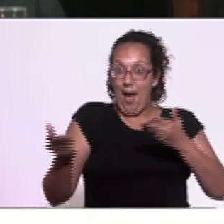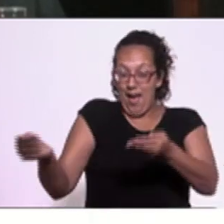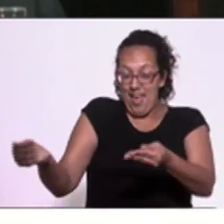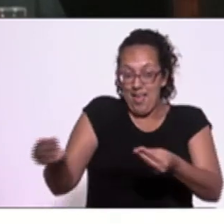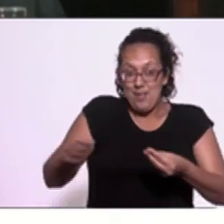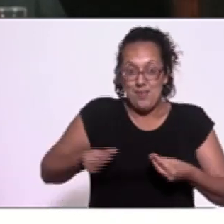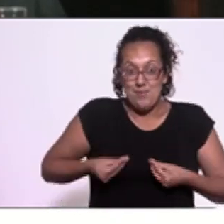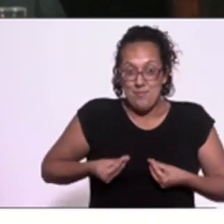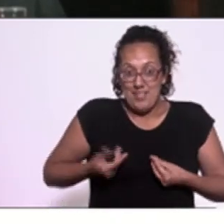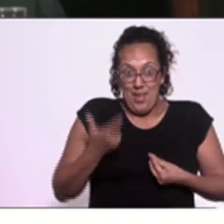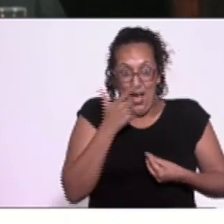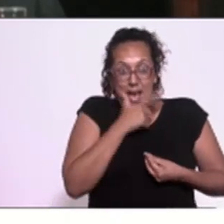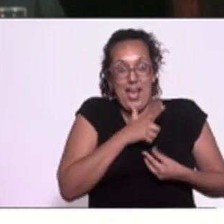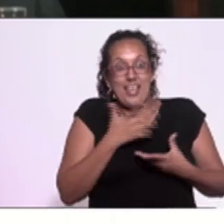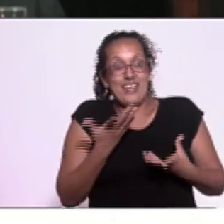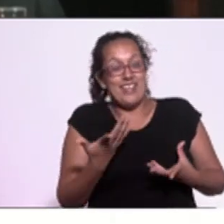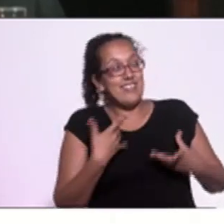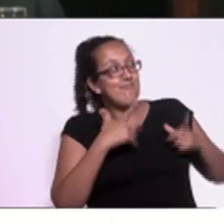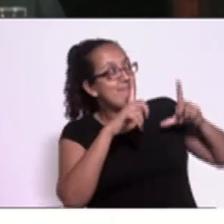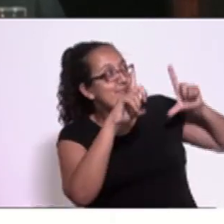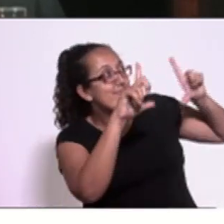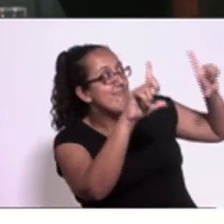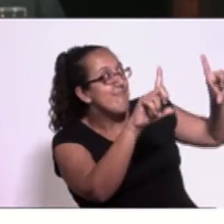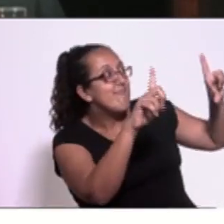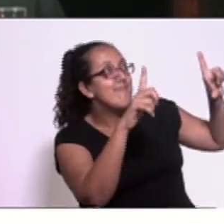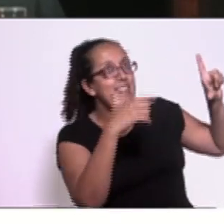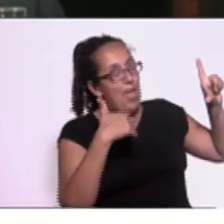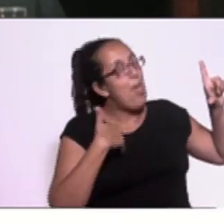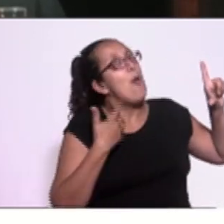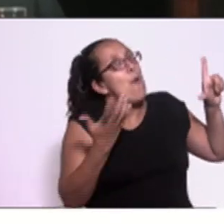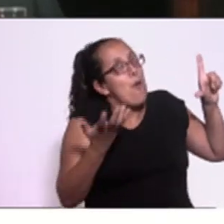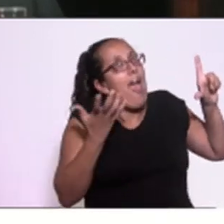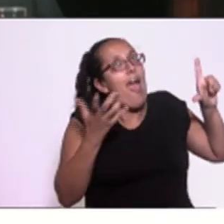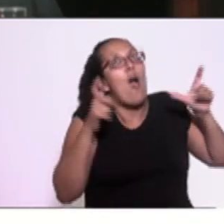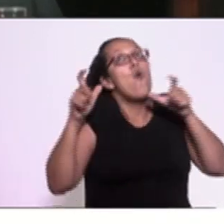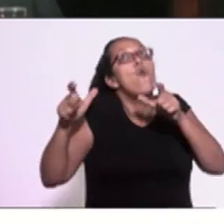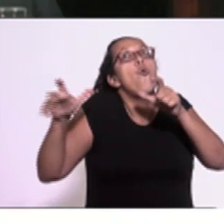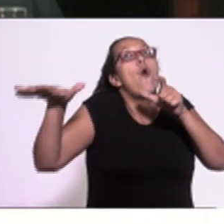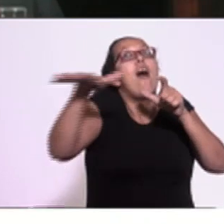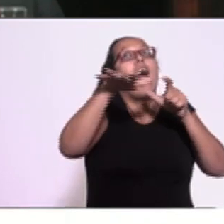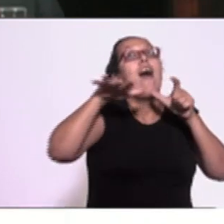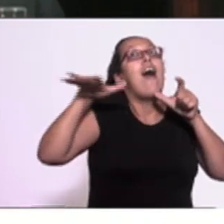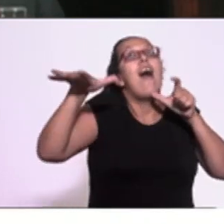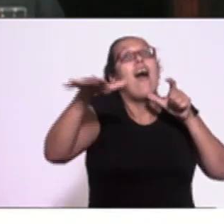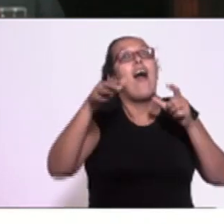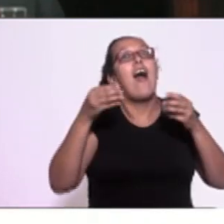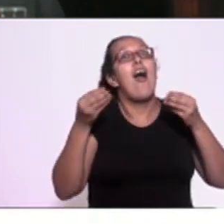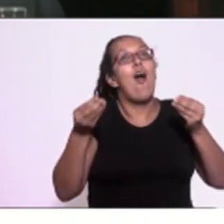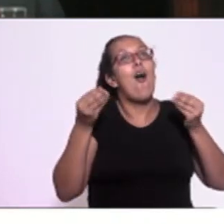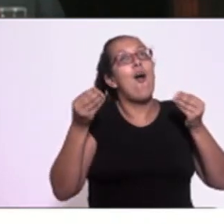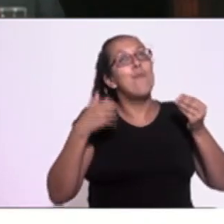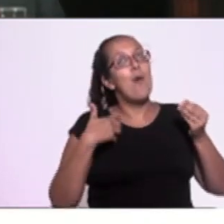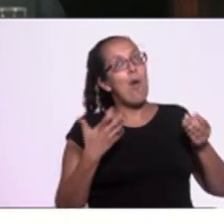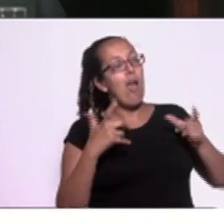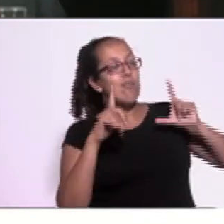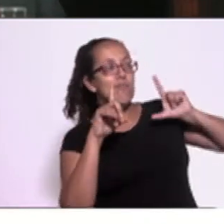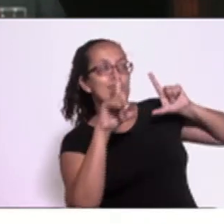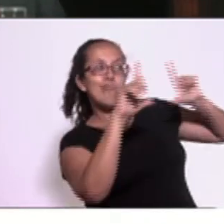acabei de ganhar. O senhor vai descobrir um espaçozinho para que isso